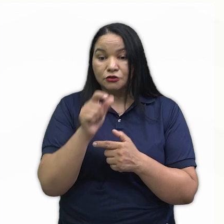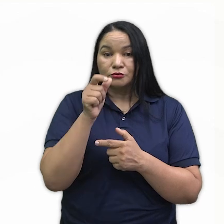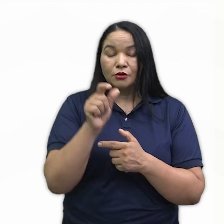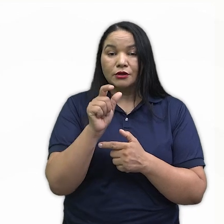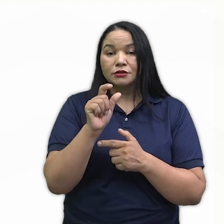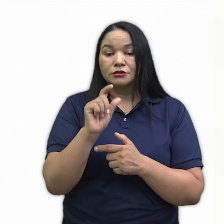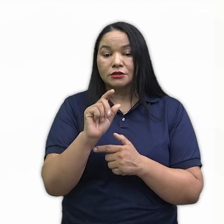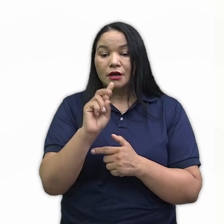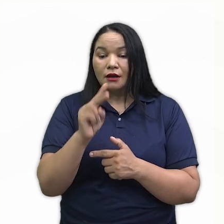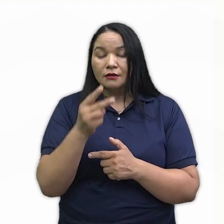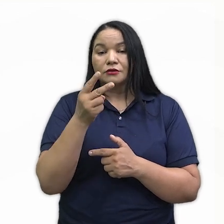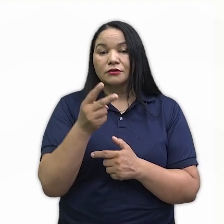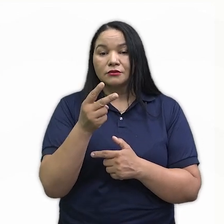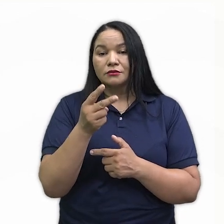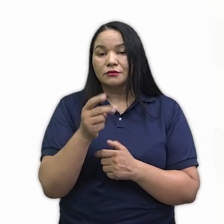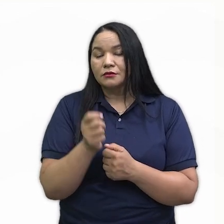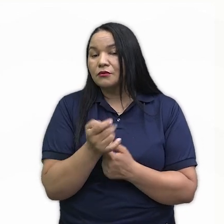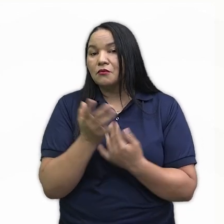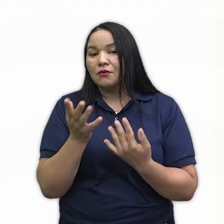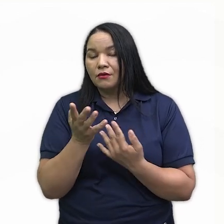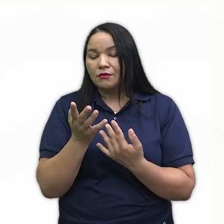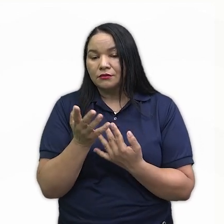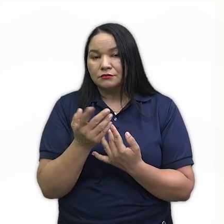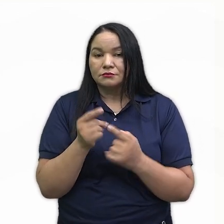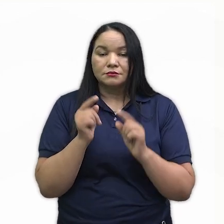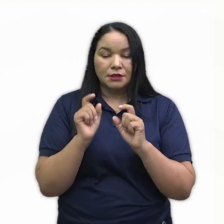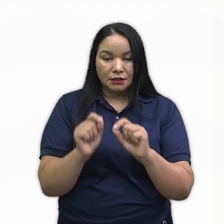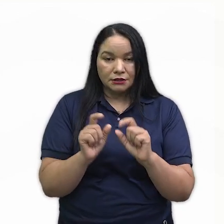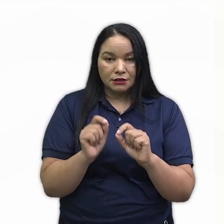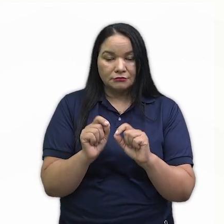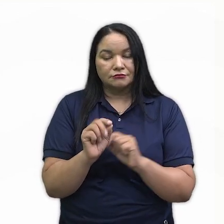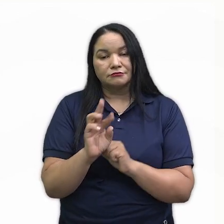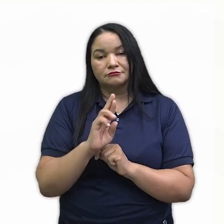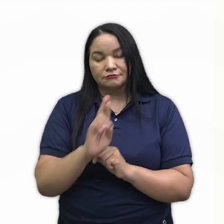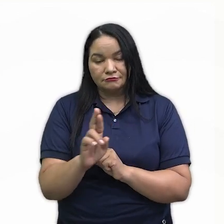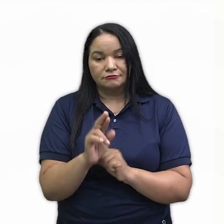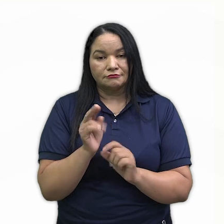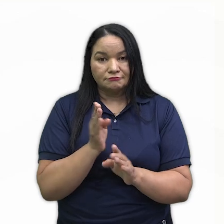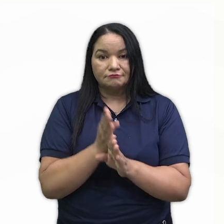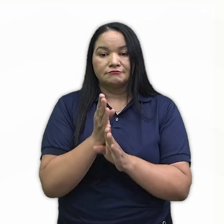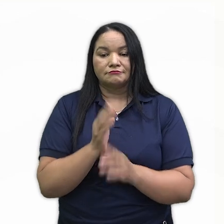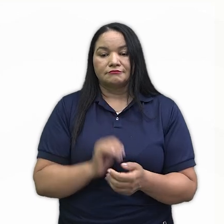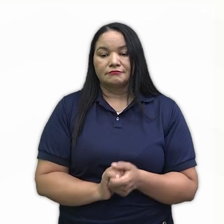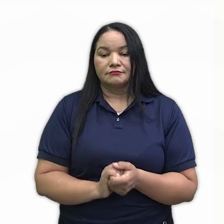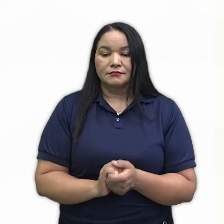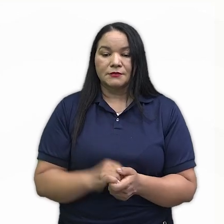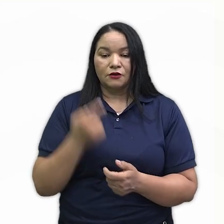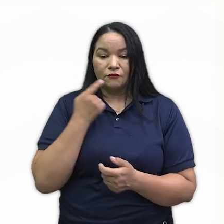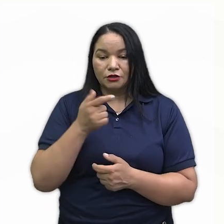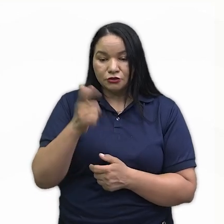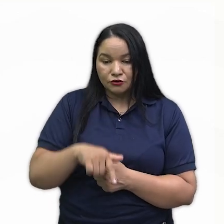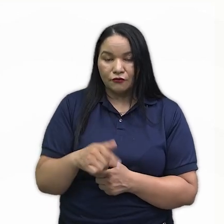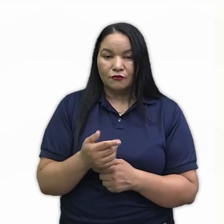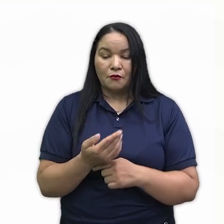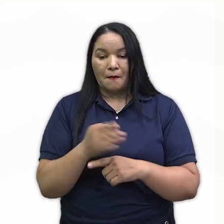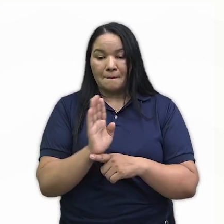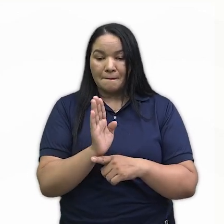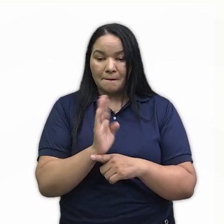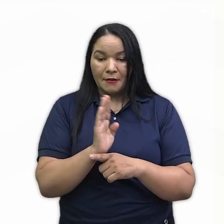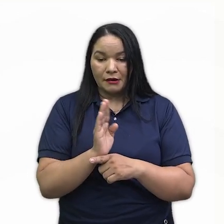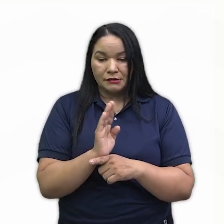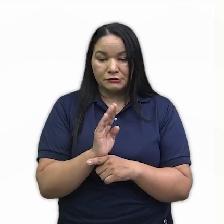base deve ser elevada para que se produza um determinado resultado, ou seja, a base deve